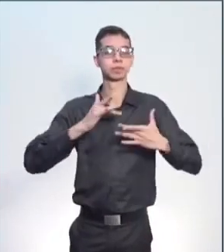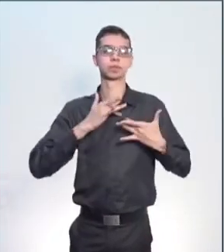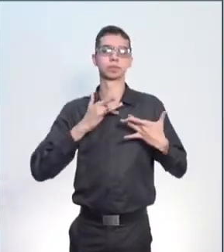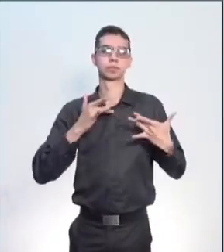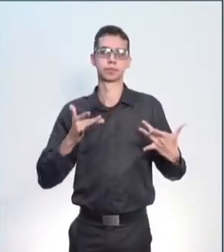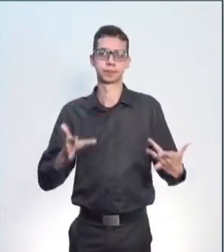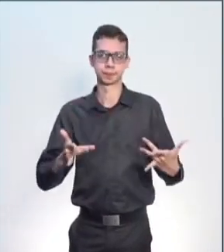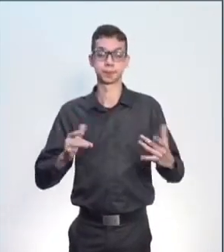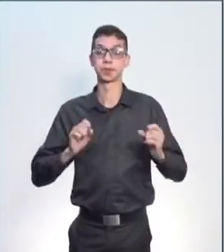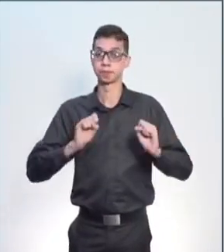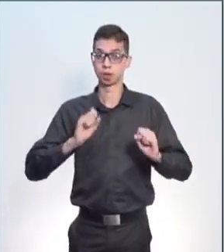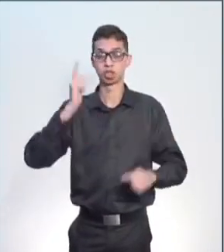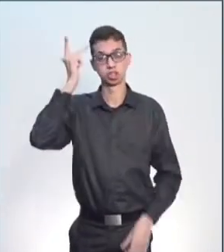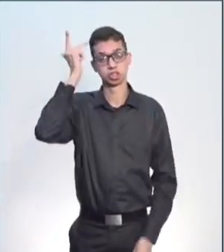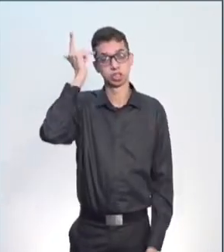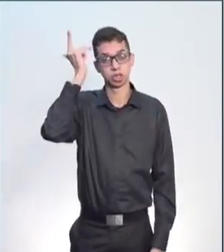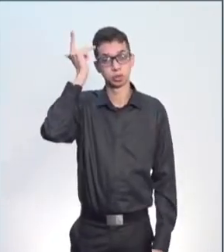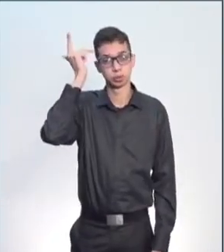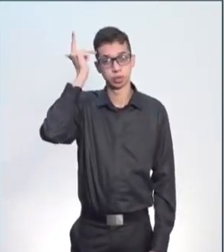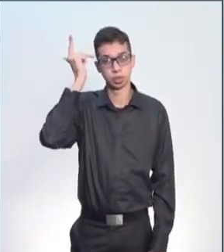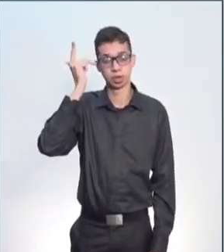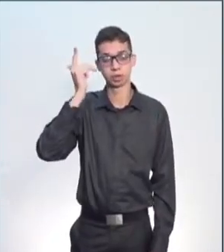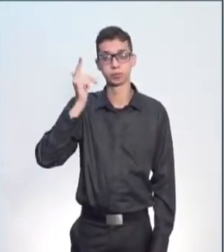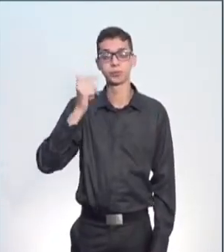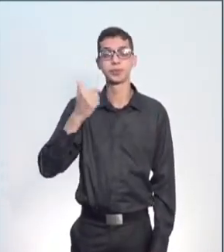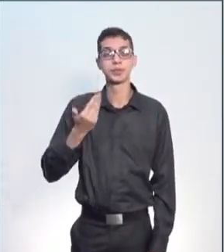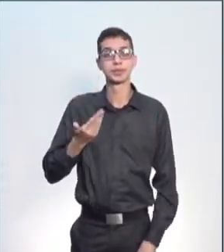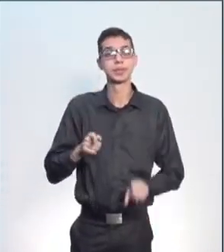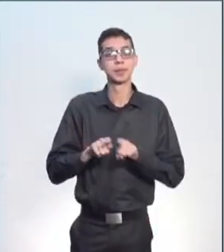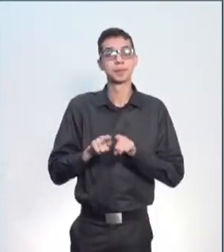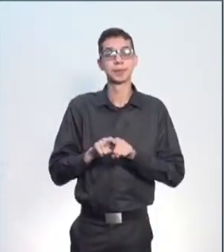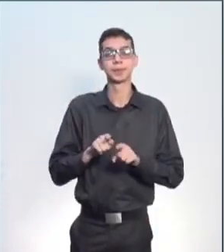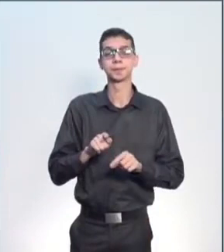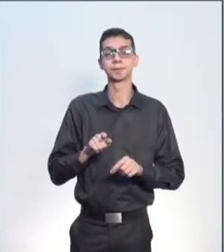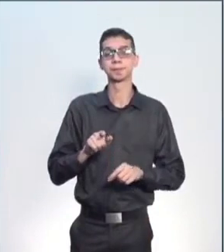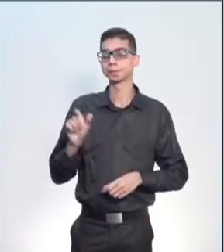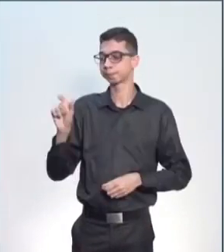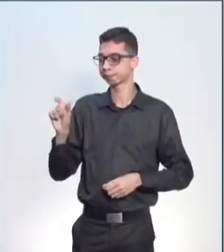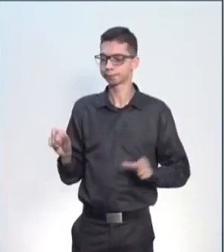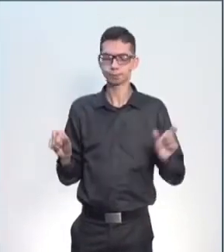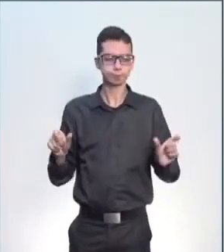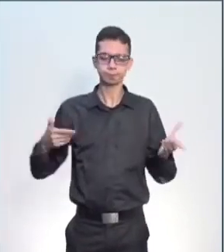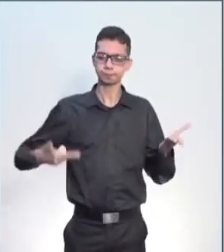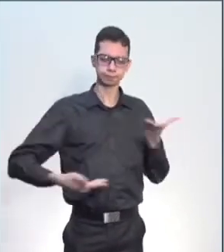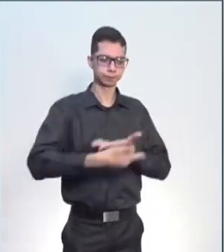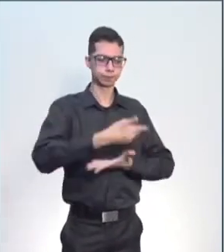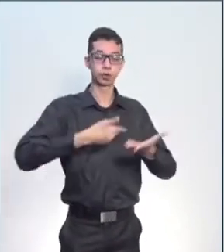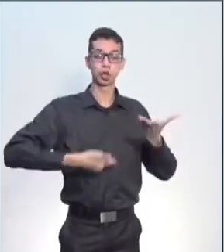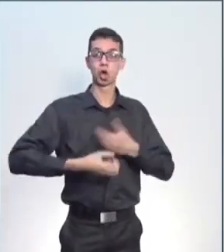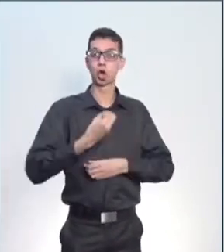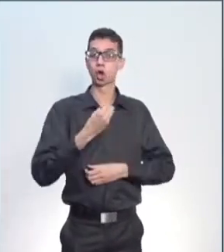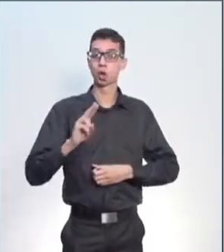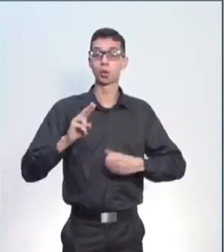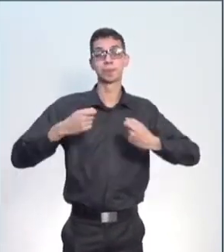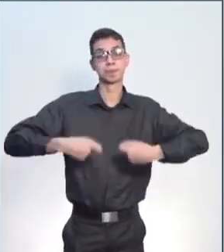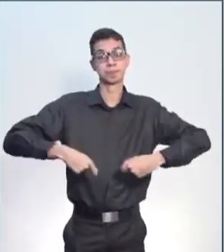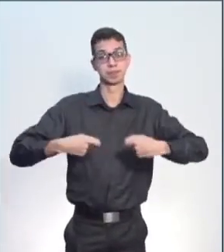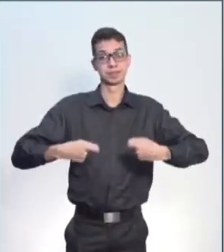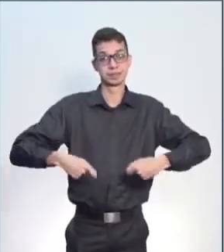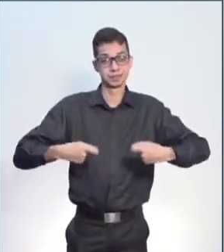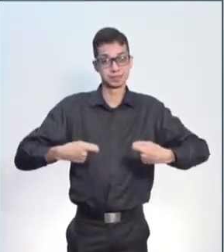natural, gerada em sentidos semelhantes e necessária quando a gente pensa em auxílio social, que foi geralmente o que